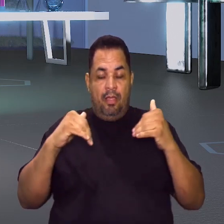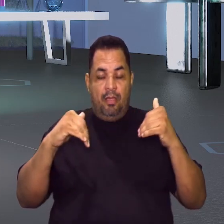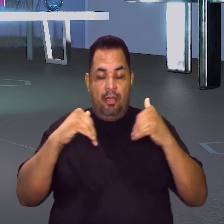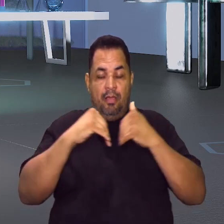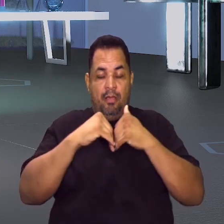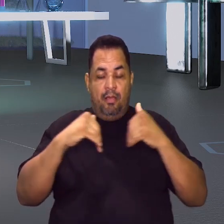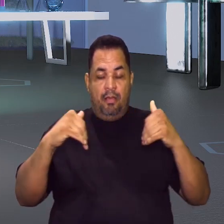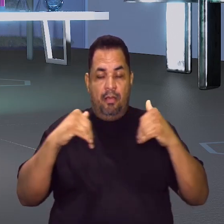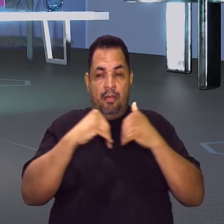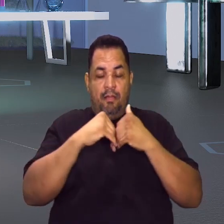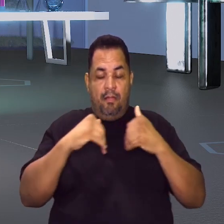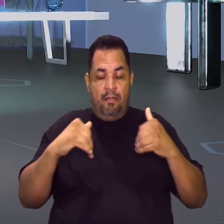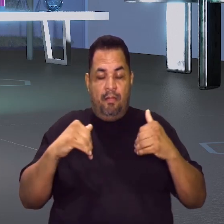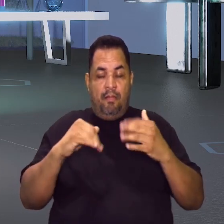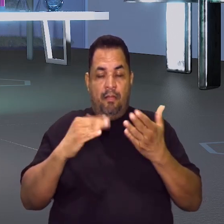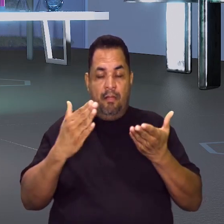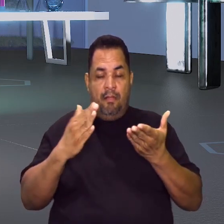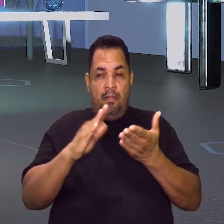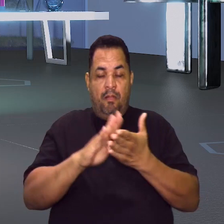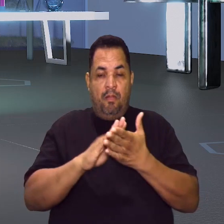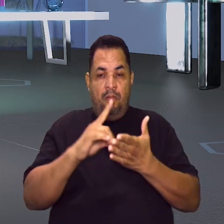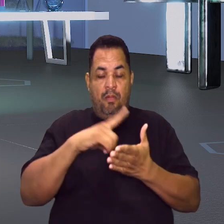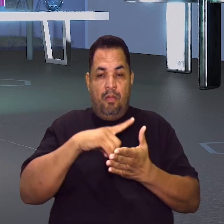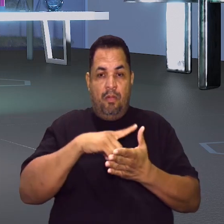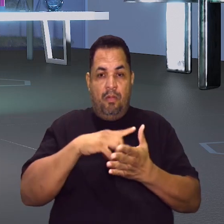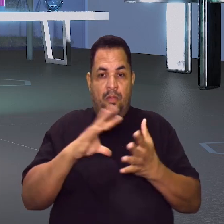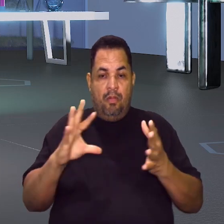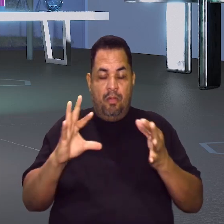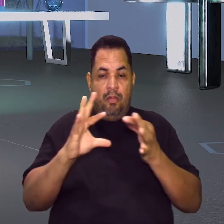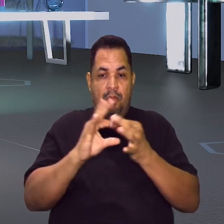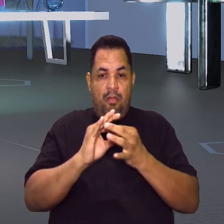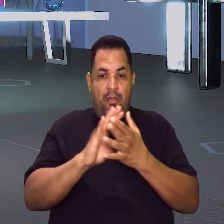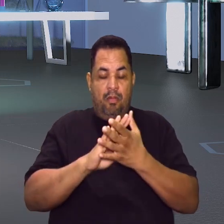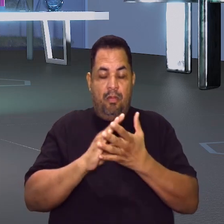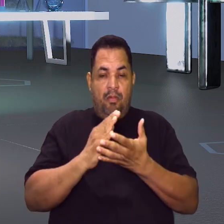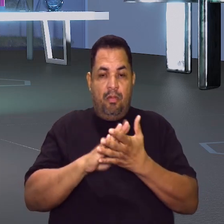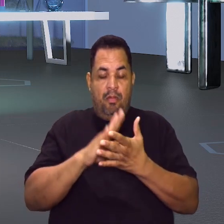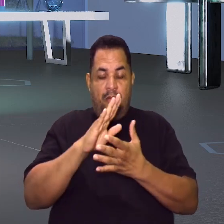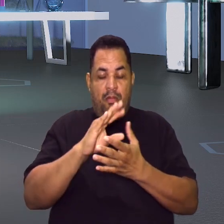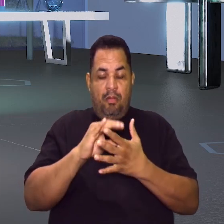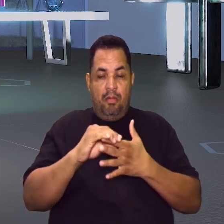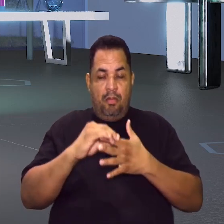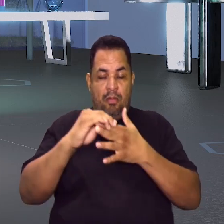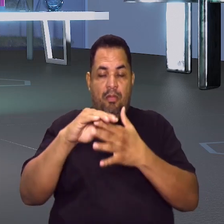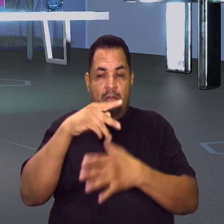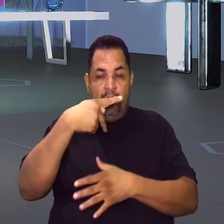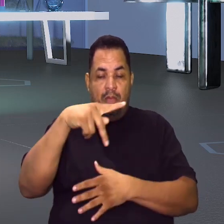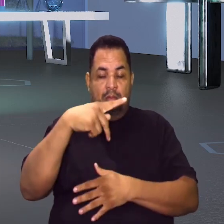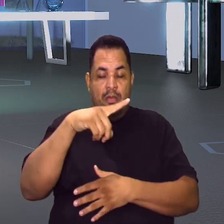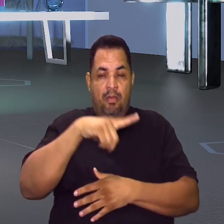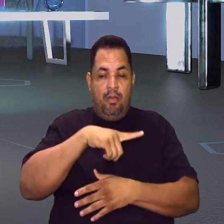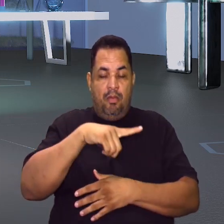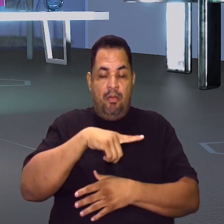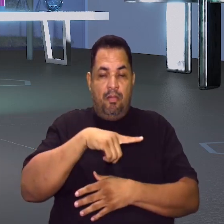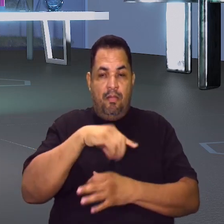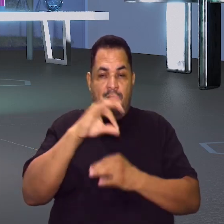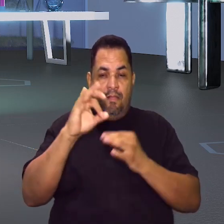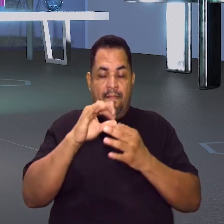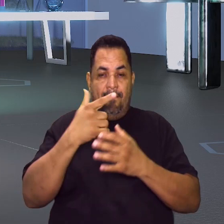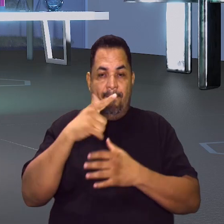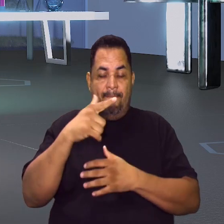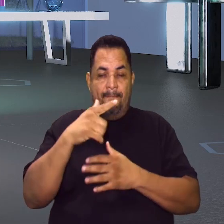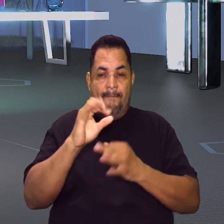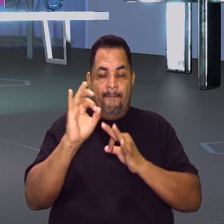repulsão entre os ligantes que existem do elemento central. Quando os pares de elétrons existem,